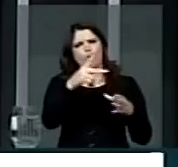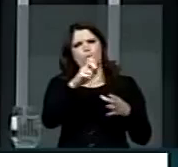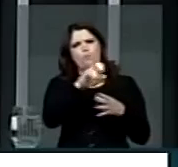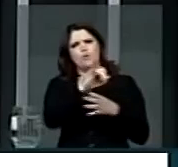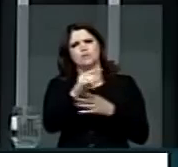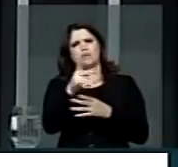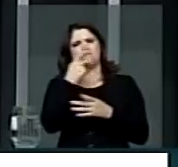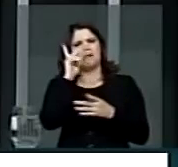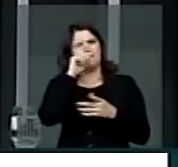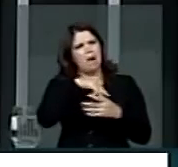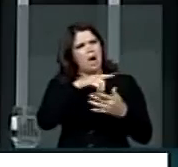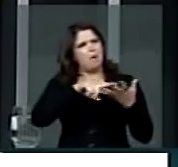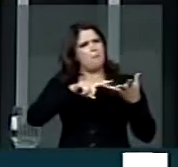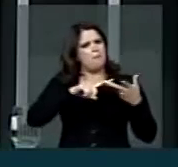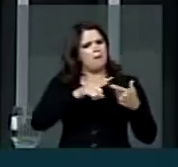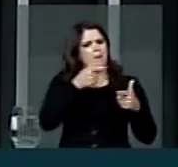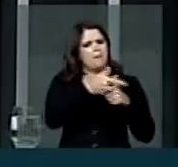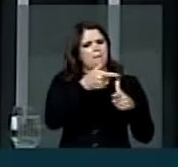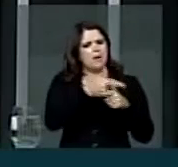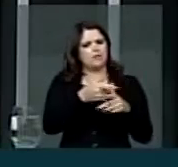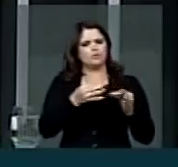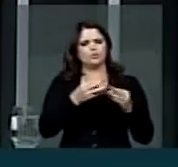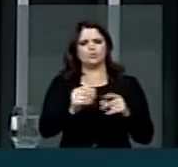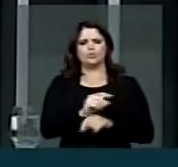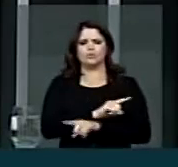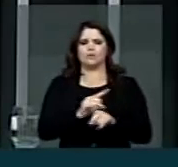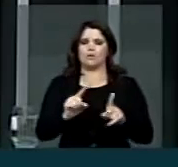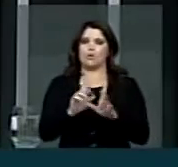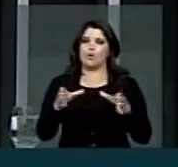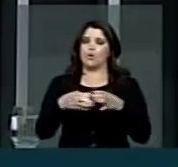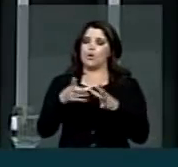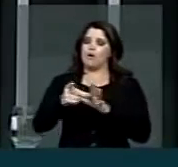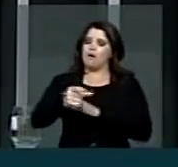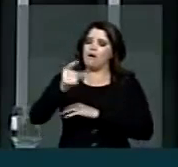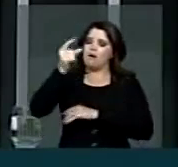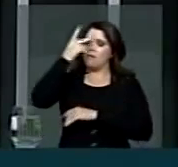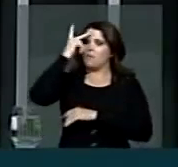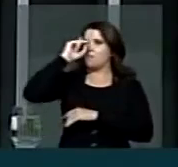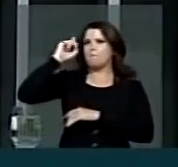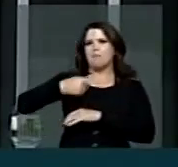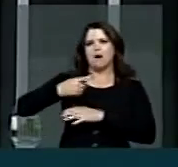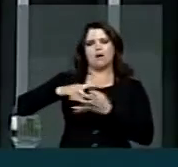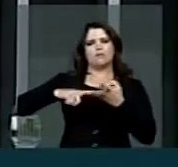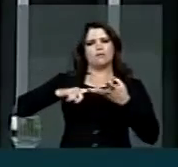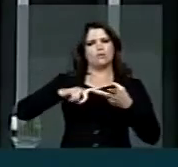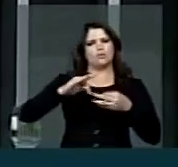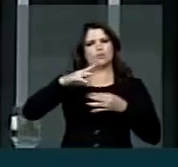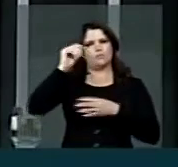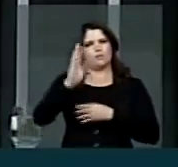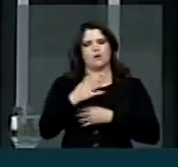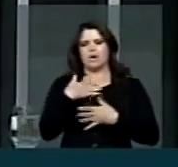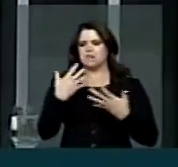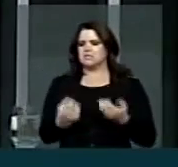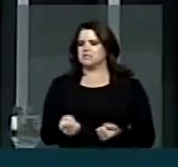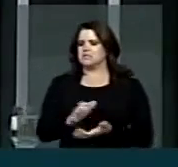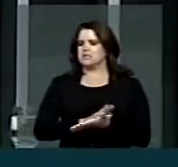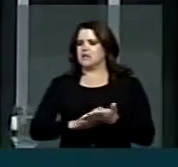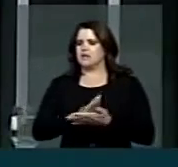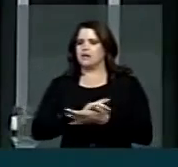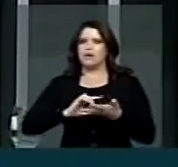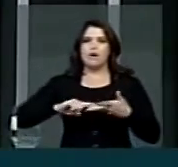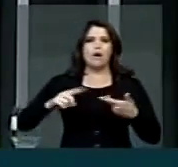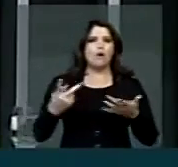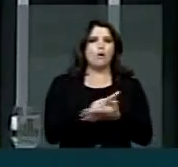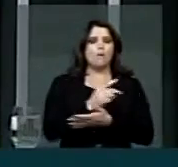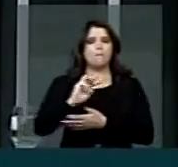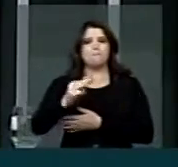projeto do Partido dos Trabalhadores. As classes historicamente dominantes nesse país não aceitam o fato de milhões